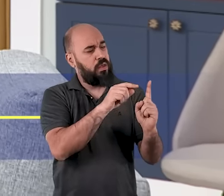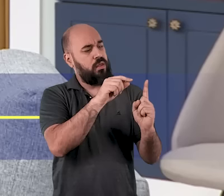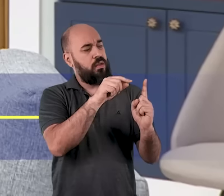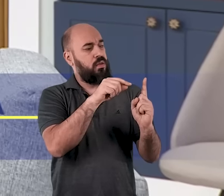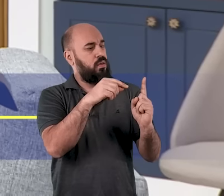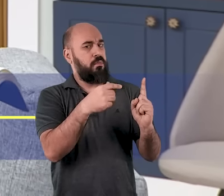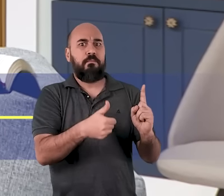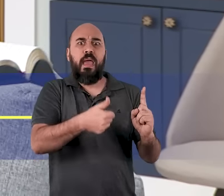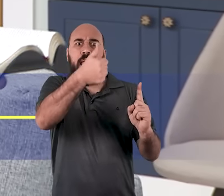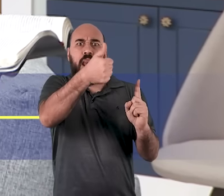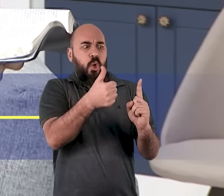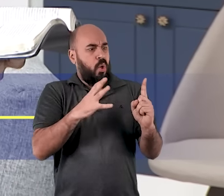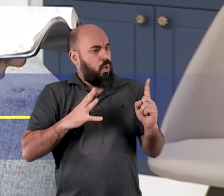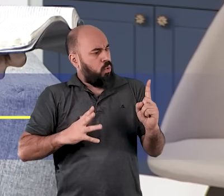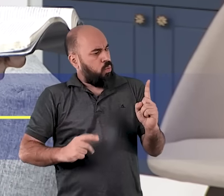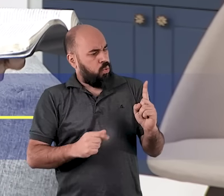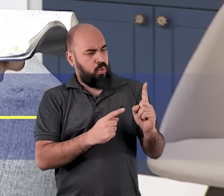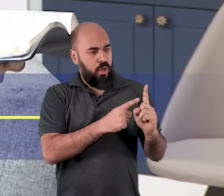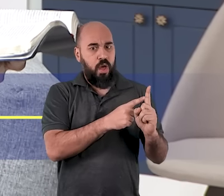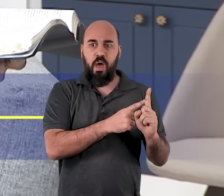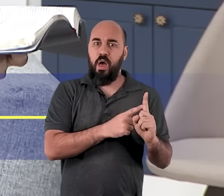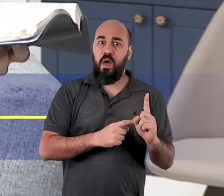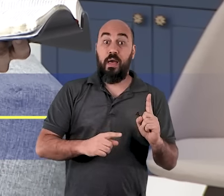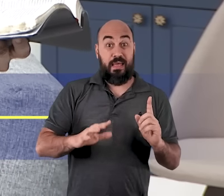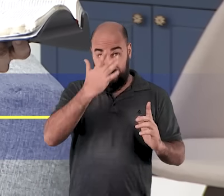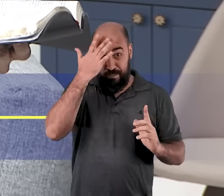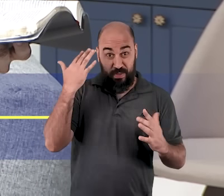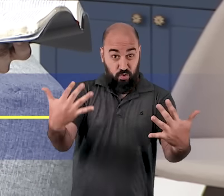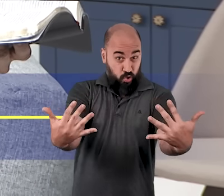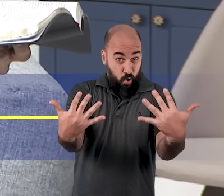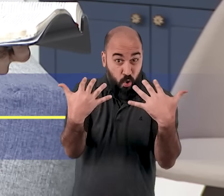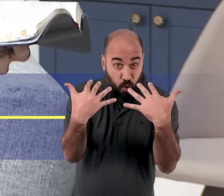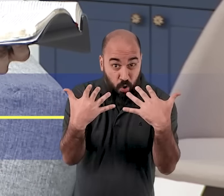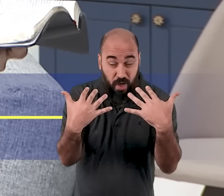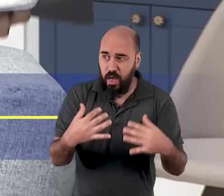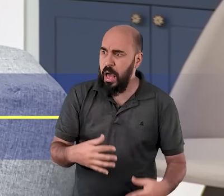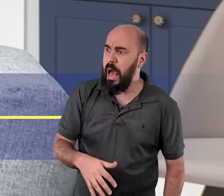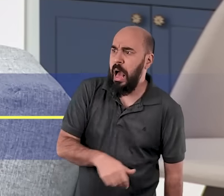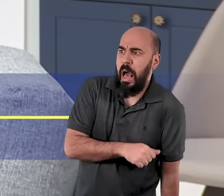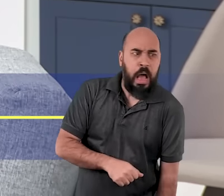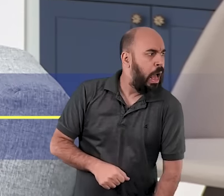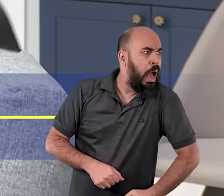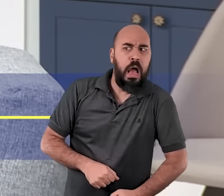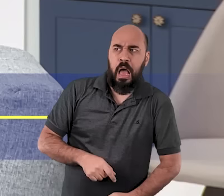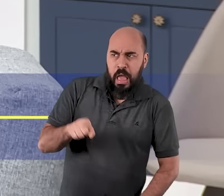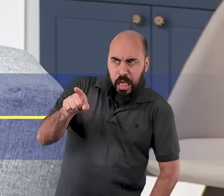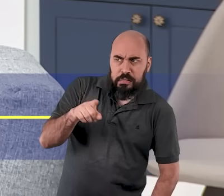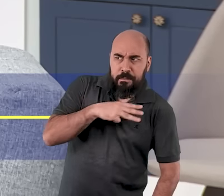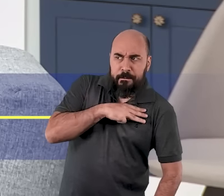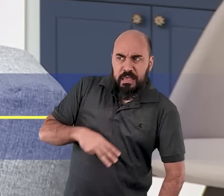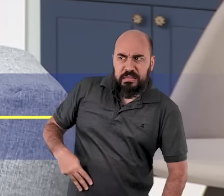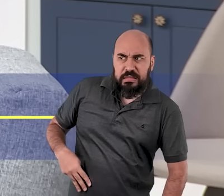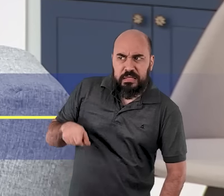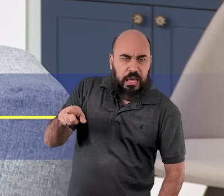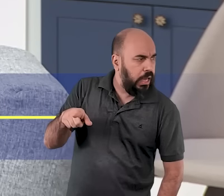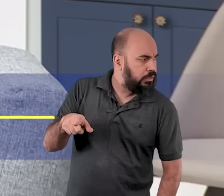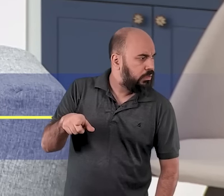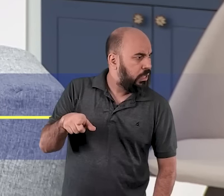filho de Davi, é como se dissessem: não seria esse o Messias que nós aguardávamos? O Salvador, o Libertador